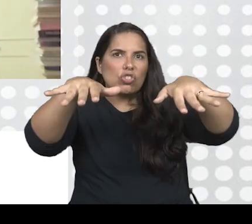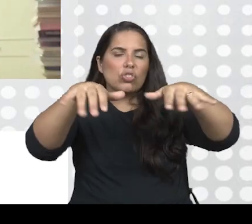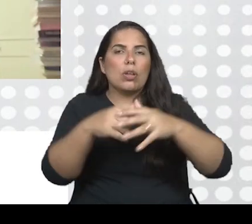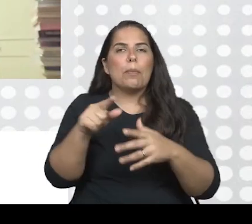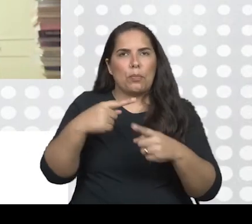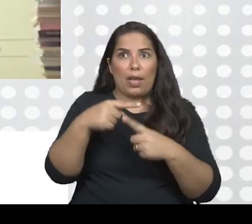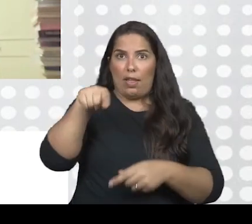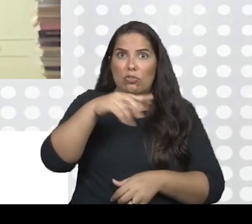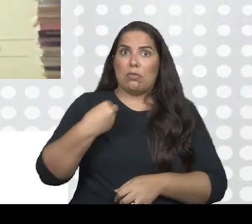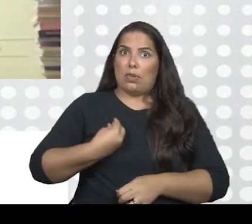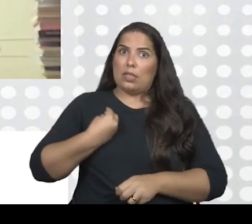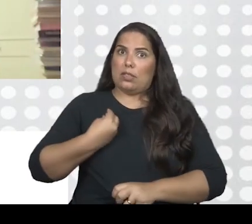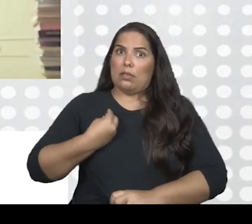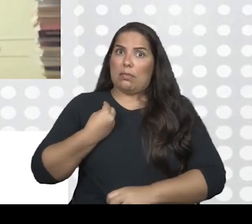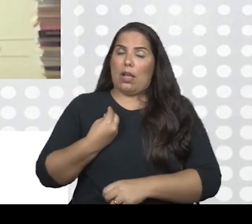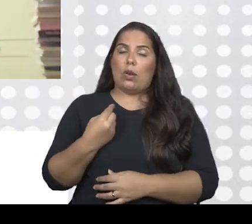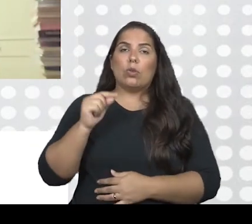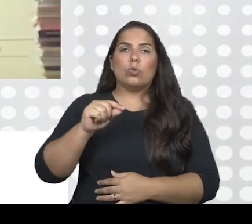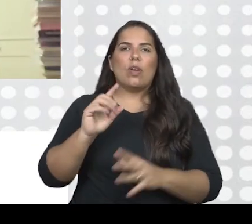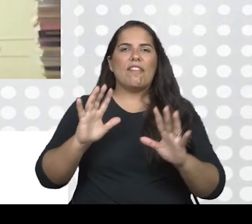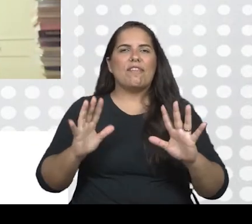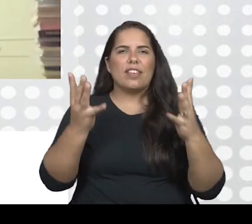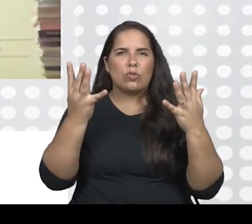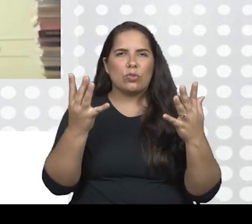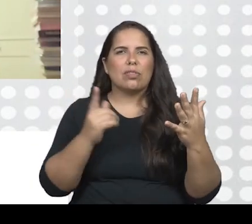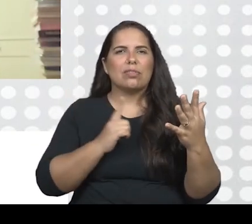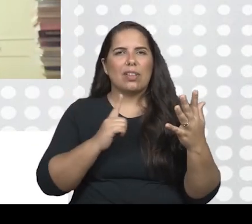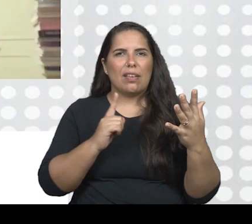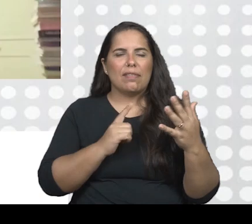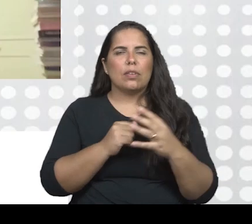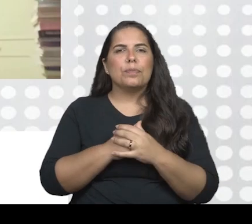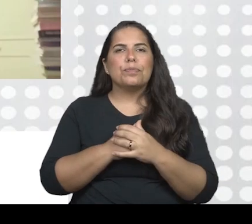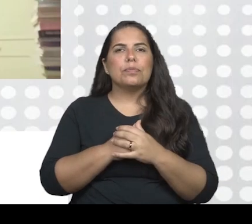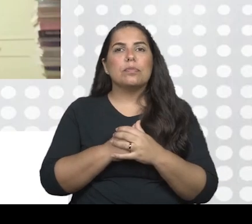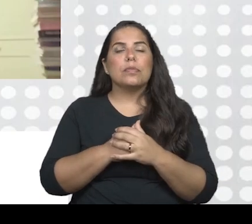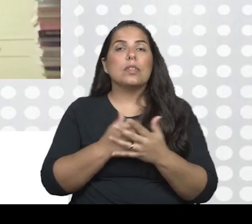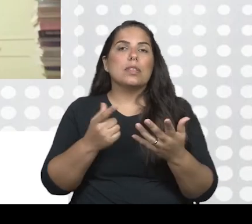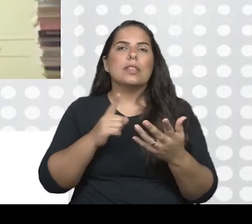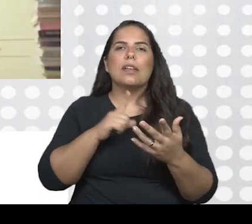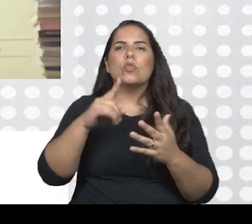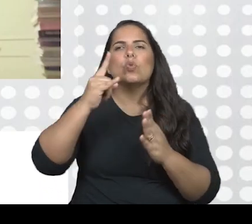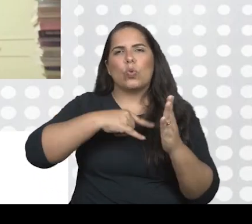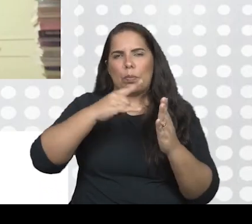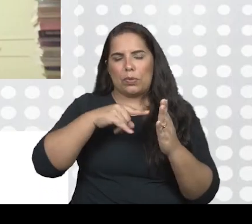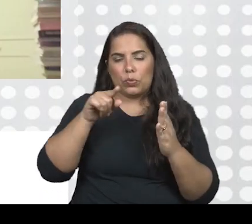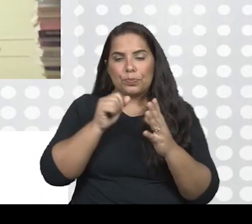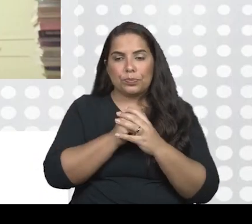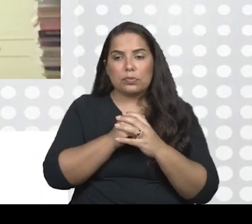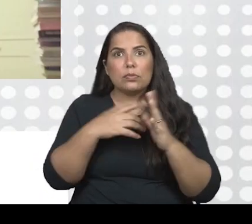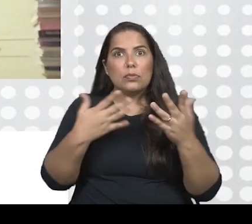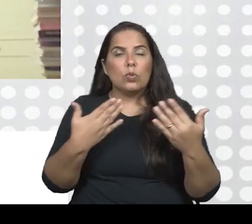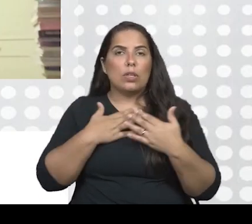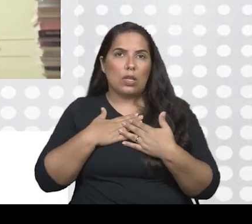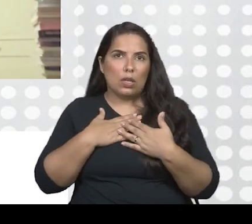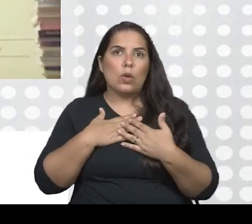porque elas participaram do evento que resultou naquele documento. Então,